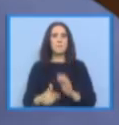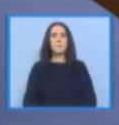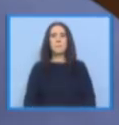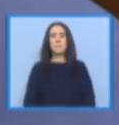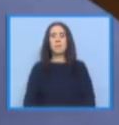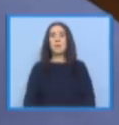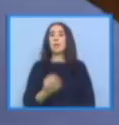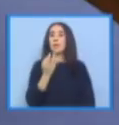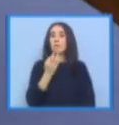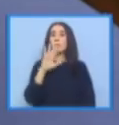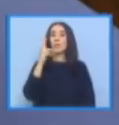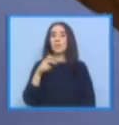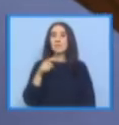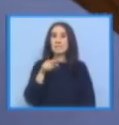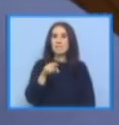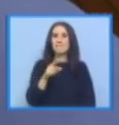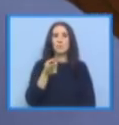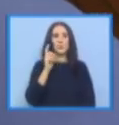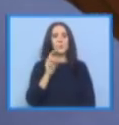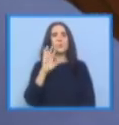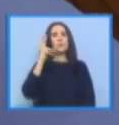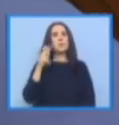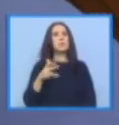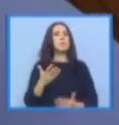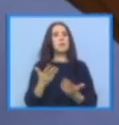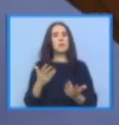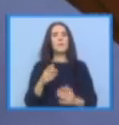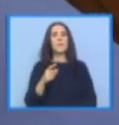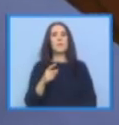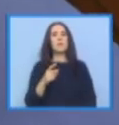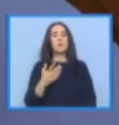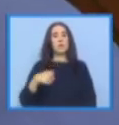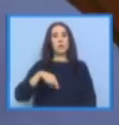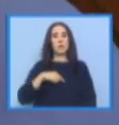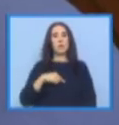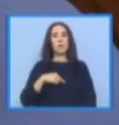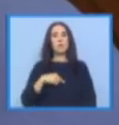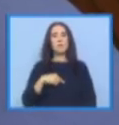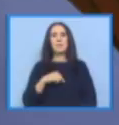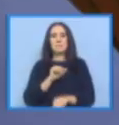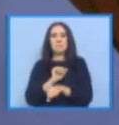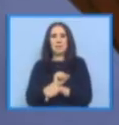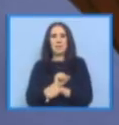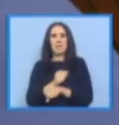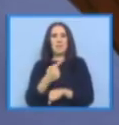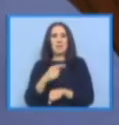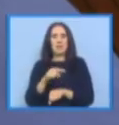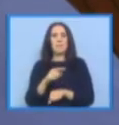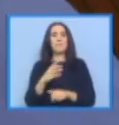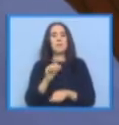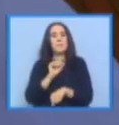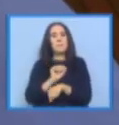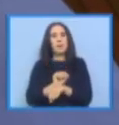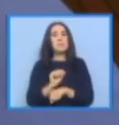que acontece não é bem isso. O que acontece é que nós estamos presos em armadilhas, e são